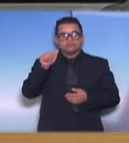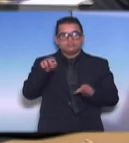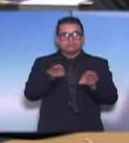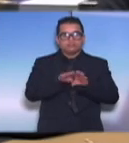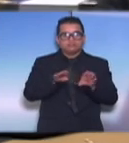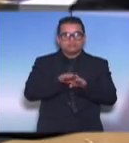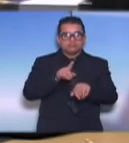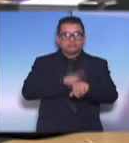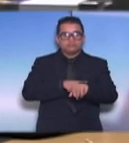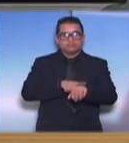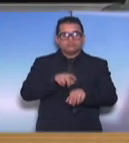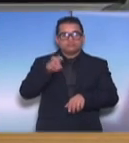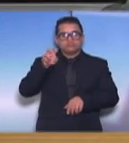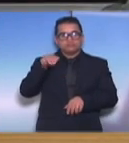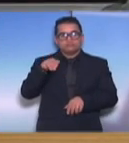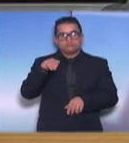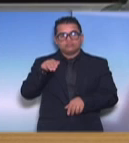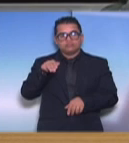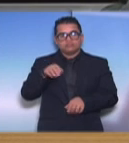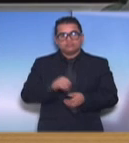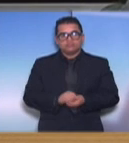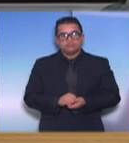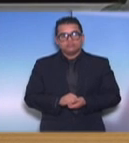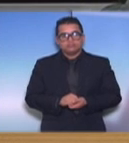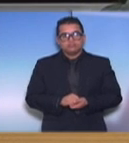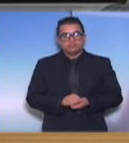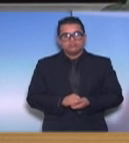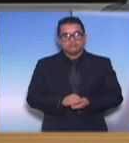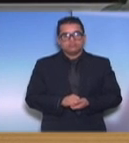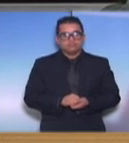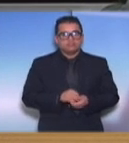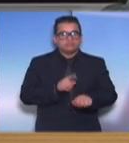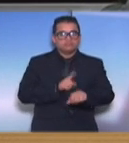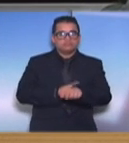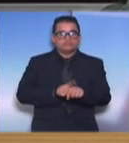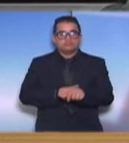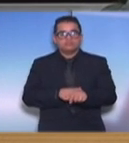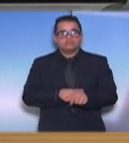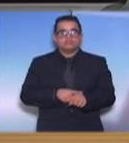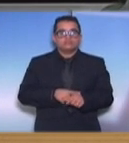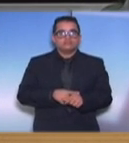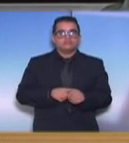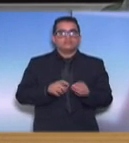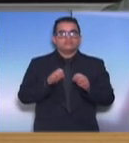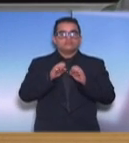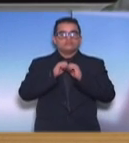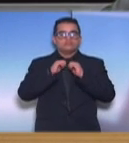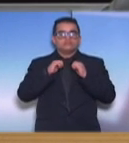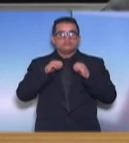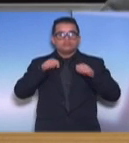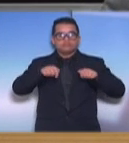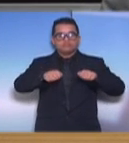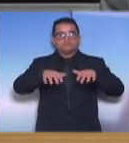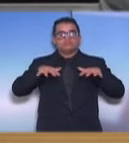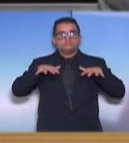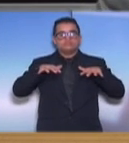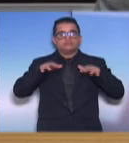palavra pelo tempo regimental de 5 minutos no pequeno expediente desta sessão.